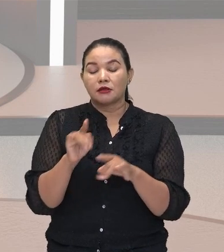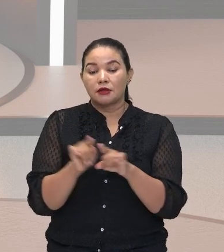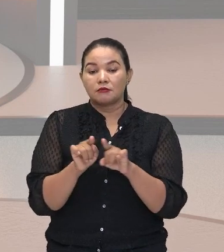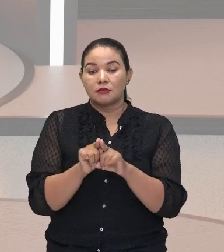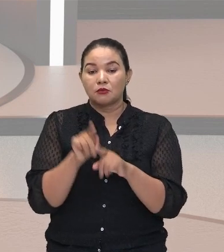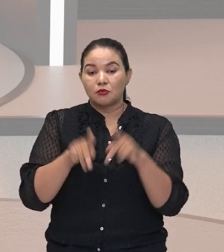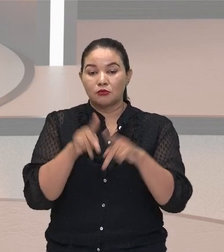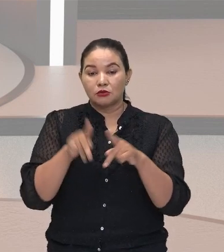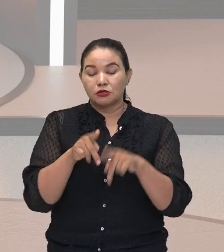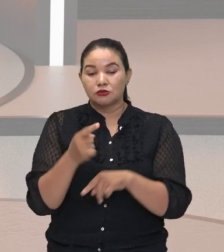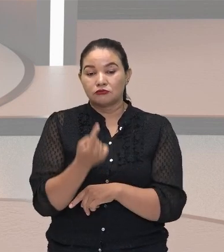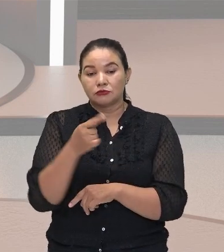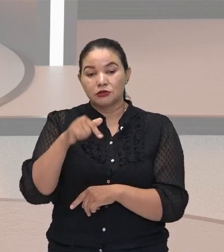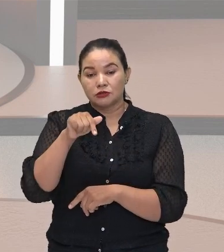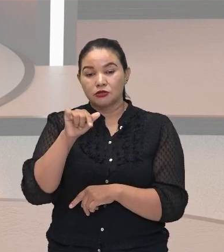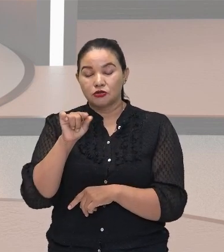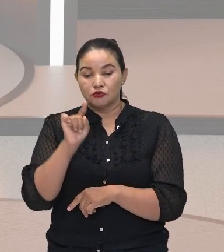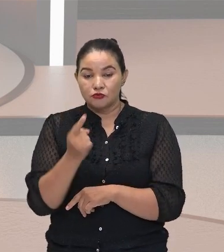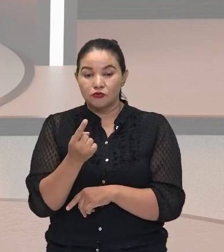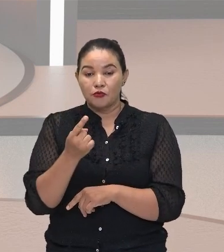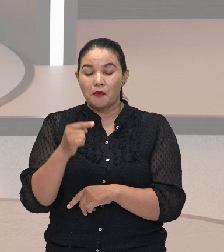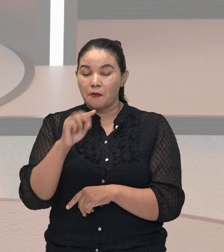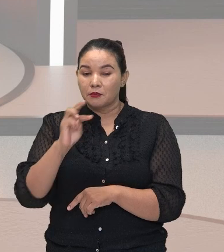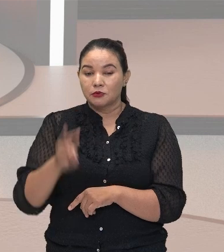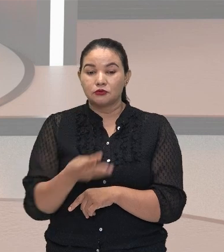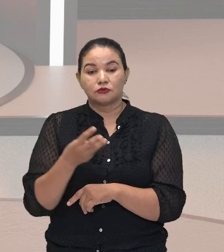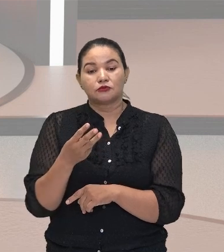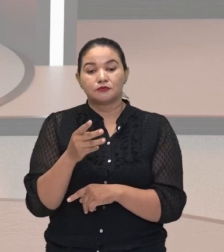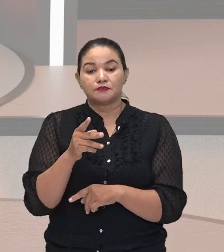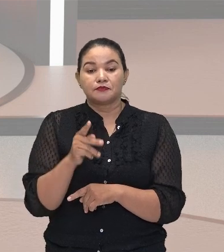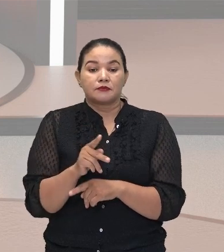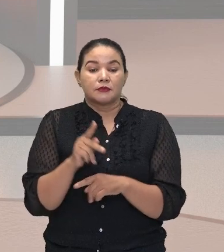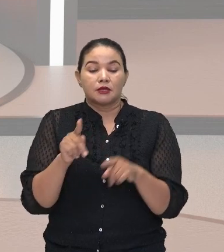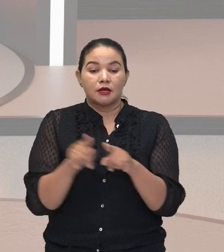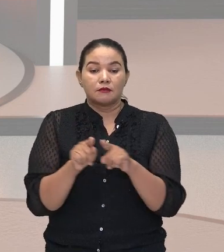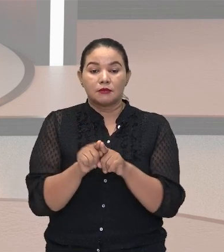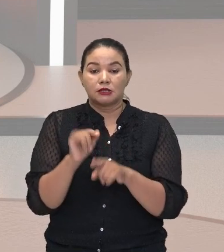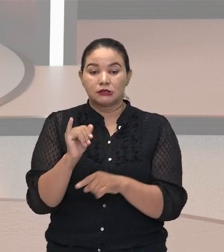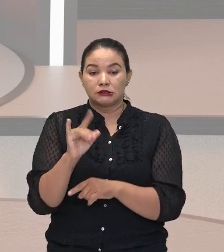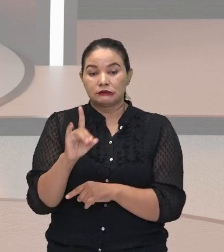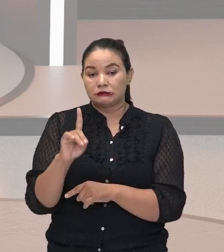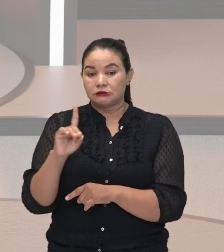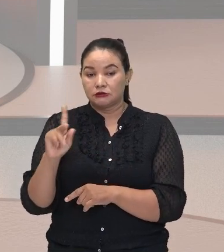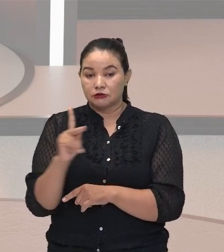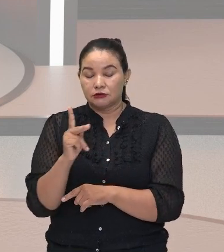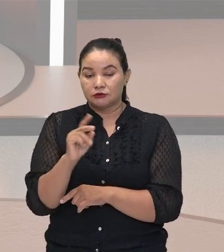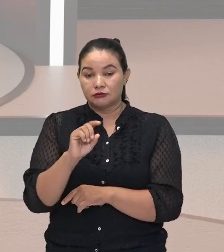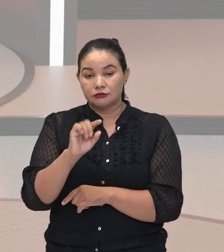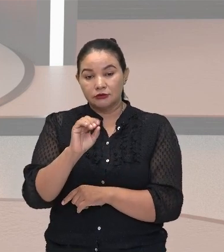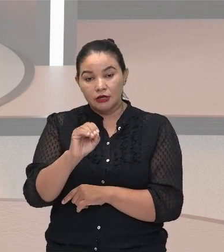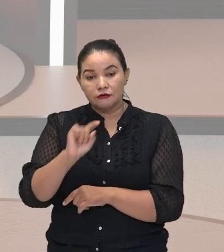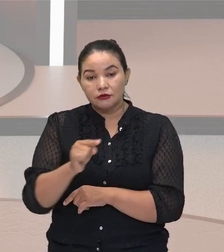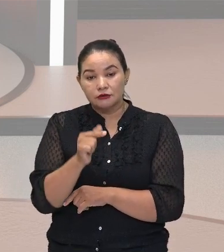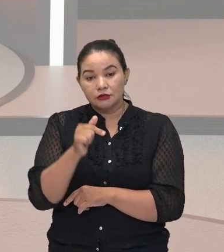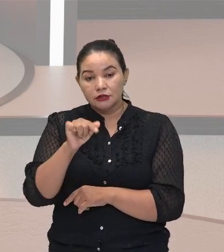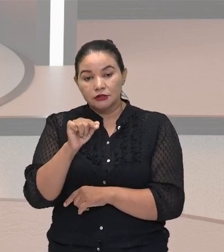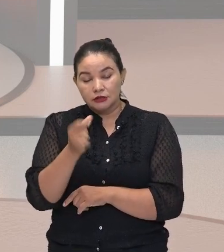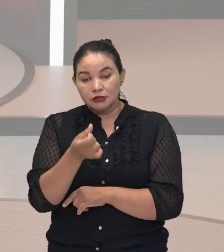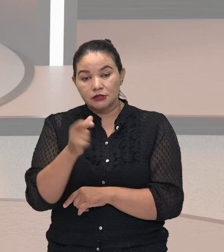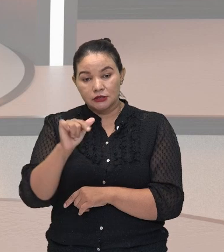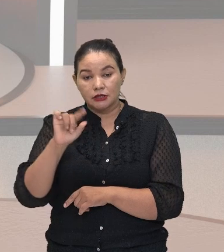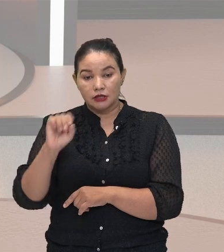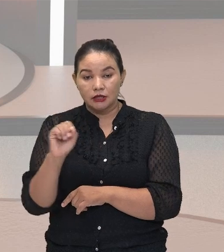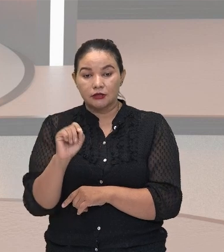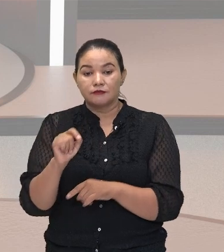171 milhões de habitantes. Tem também o IDH médio de 0,670, o idioma